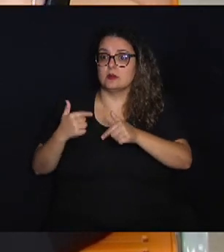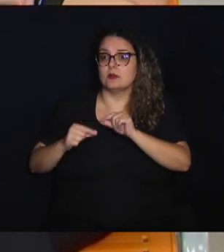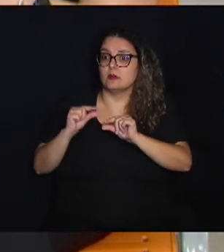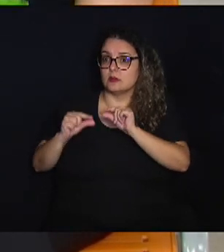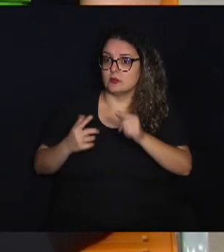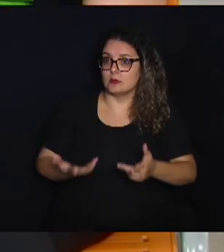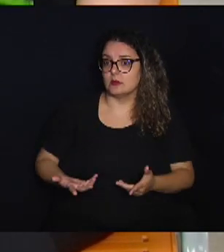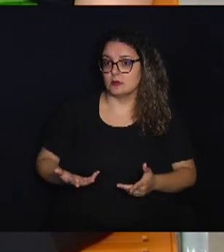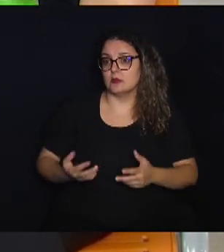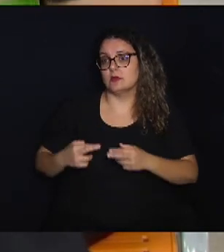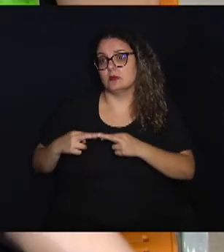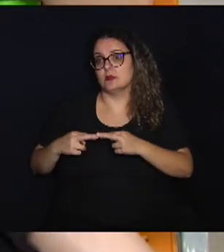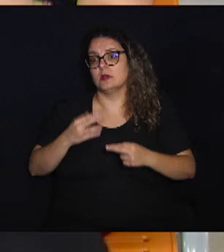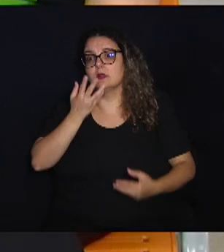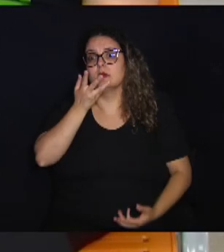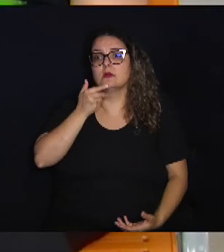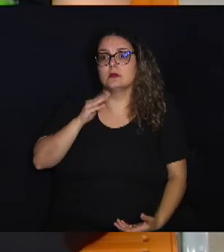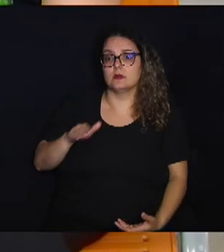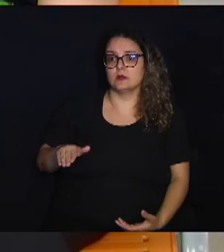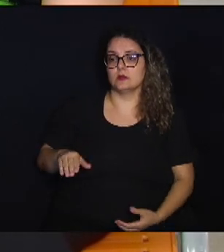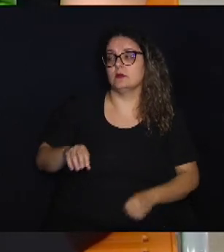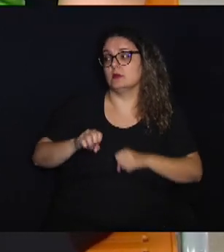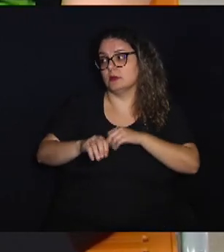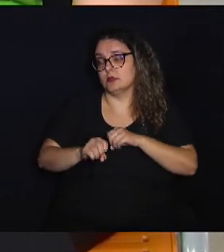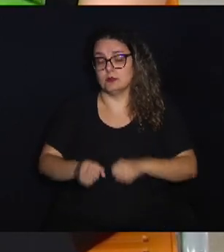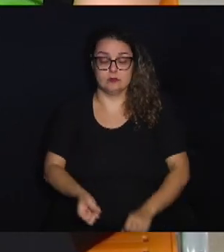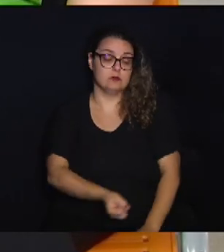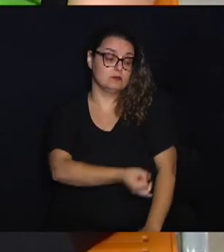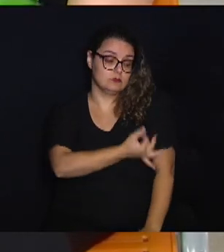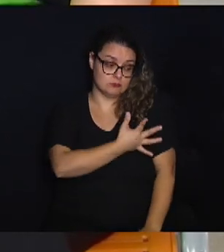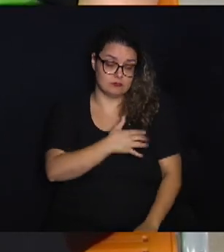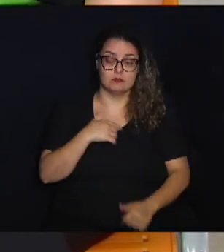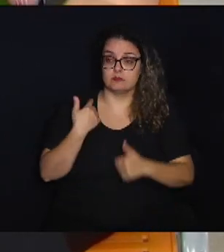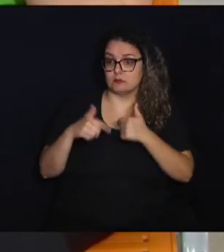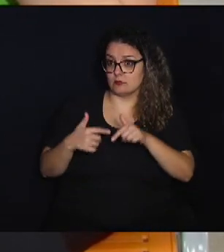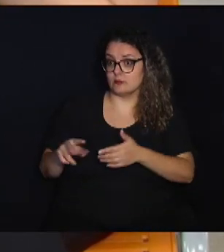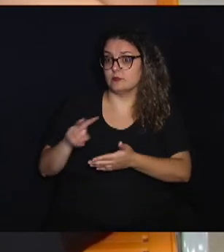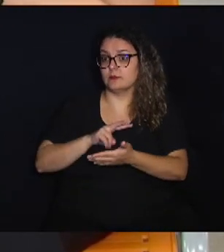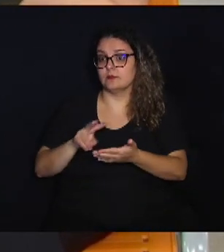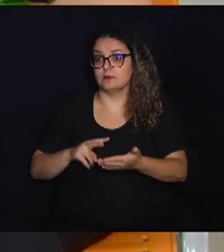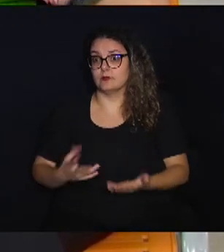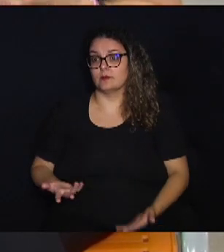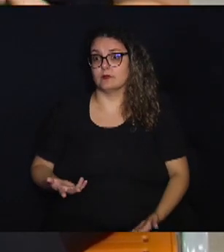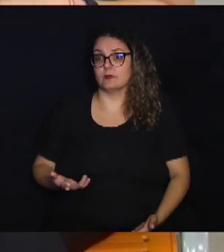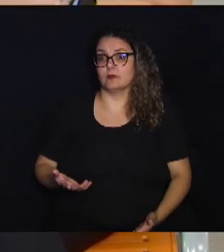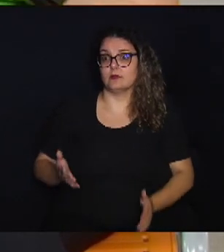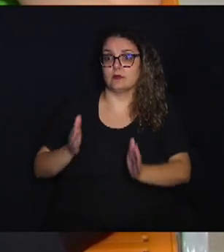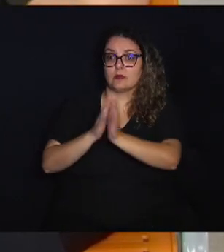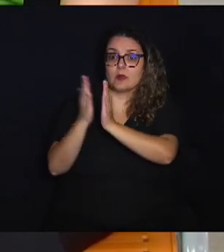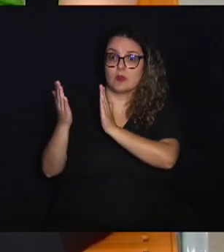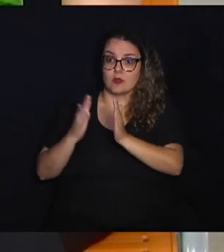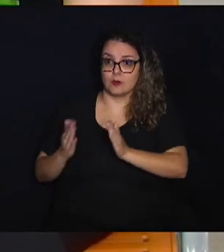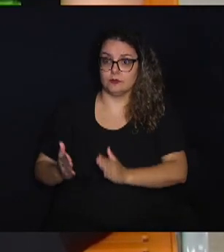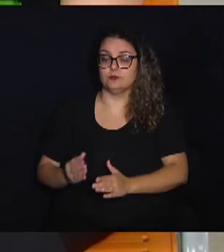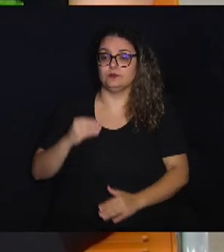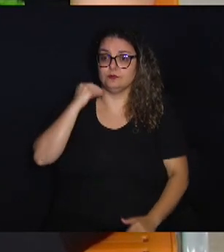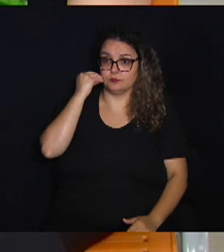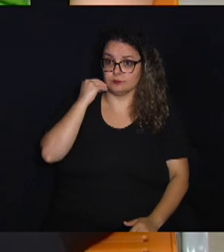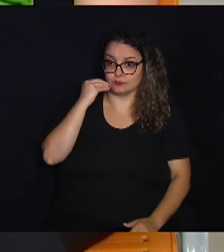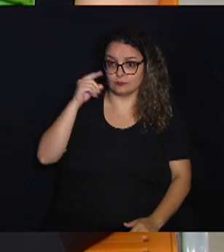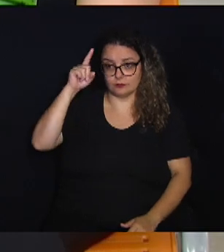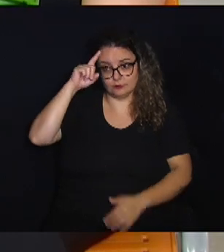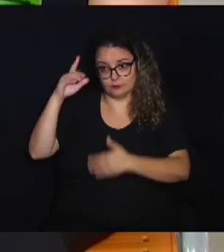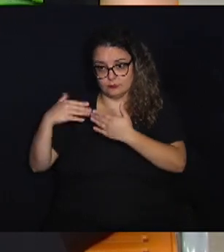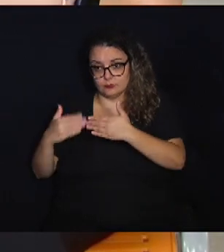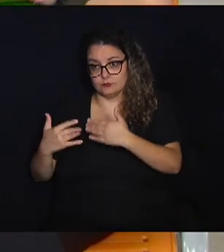desde a educação infantil. Na educação fundamental também há um trabalho com leitura, né? A vinda na biblioteca também é uma experiência bastante frequente